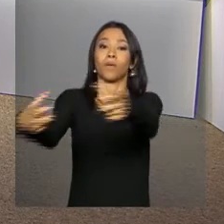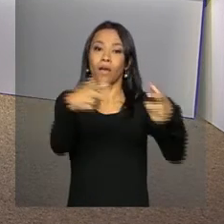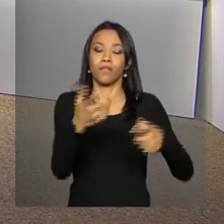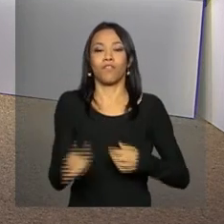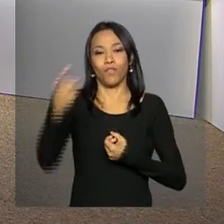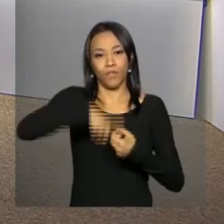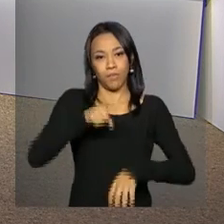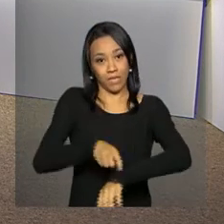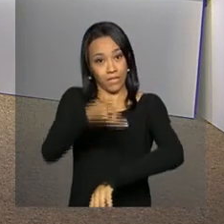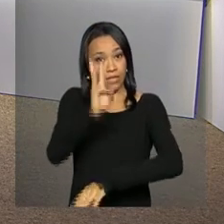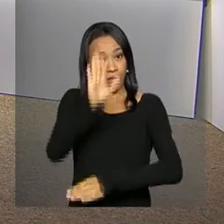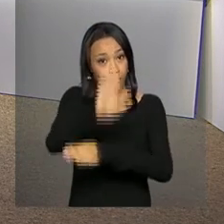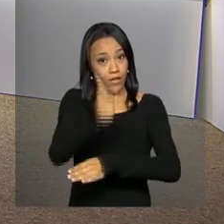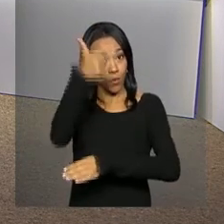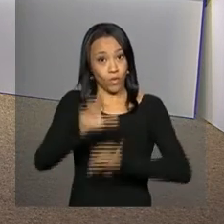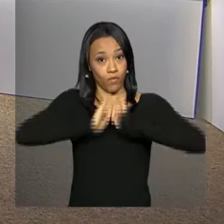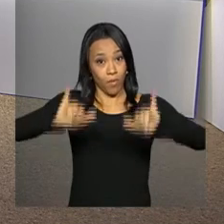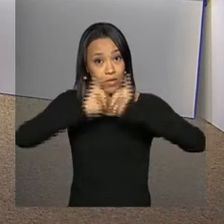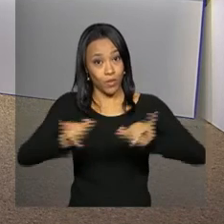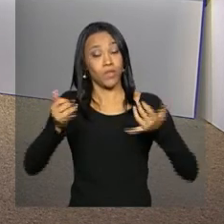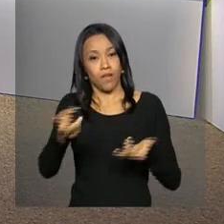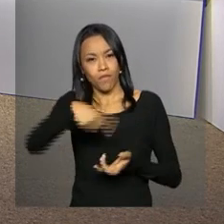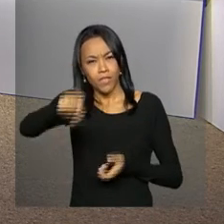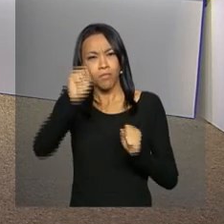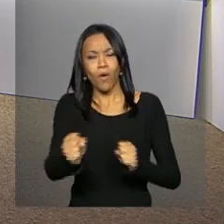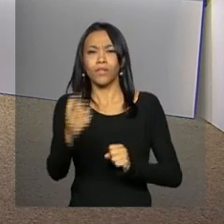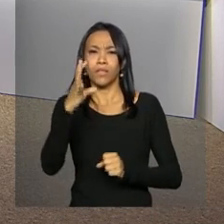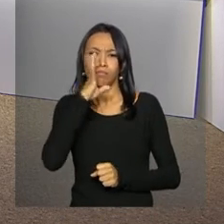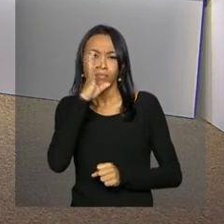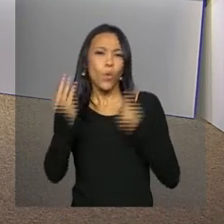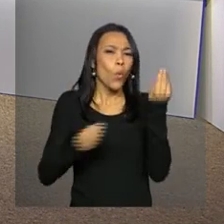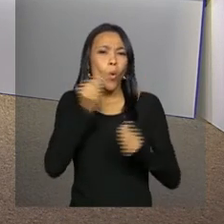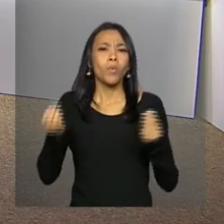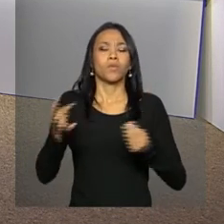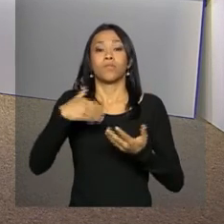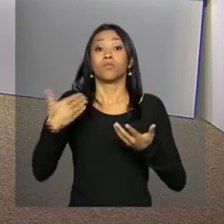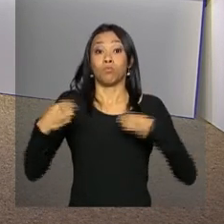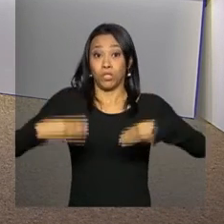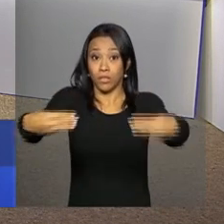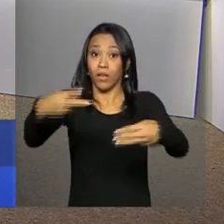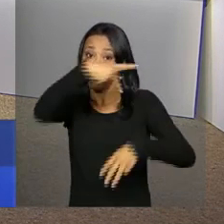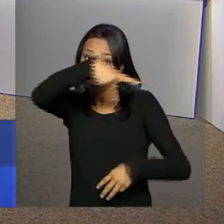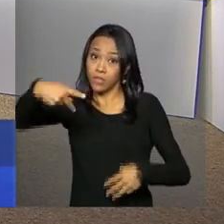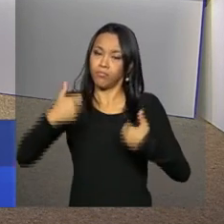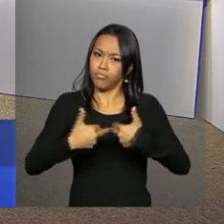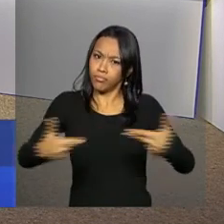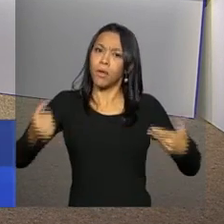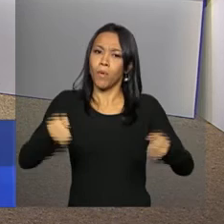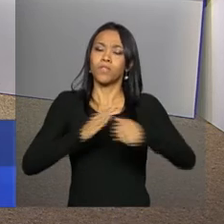às três da tarde com outras informações acompanhe as novidades do executivo federal também nas nossas redes sociais